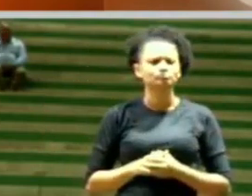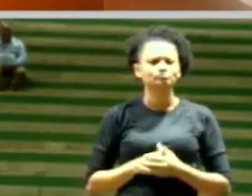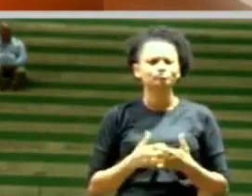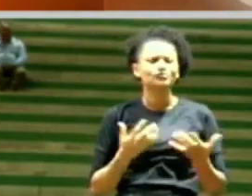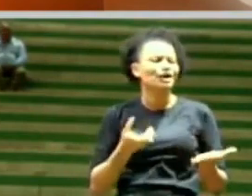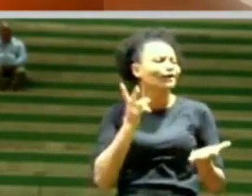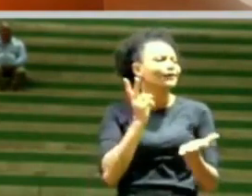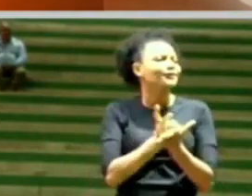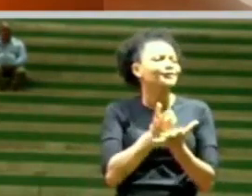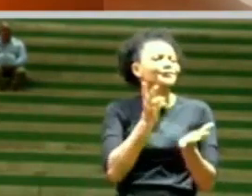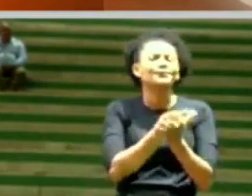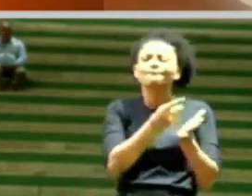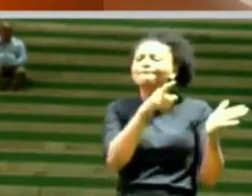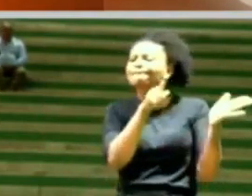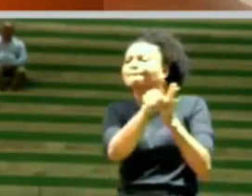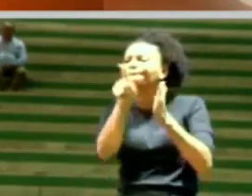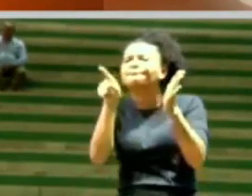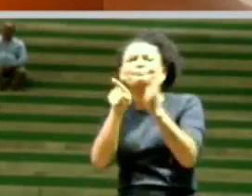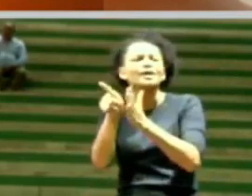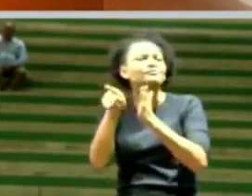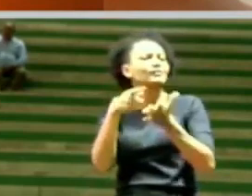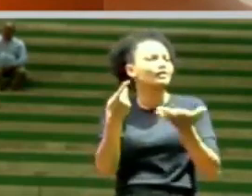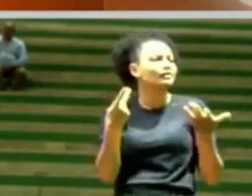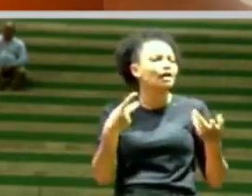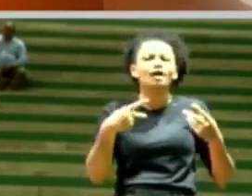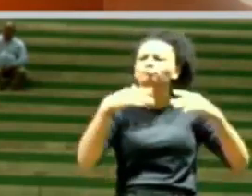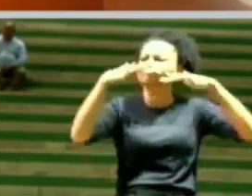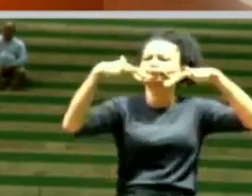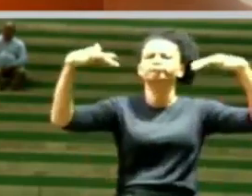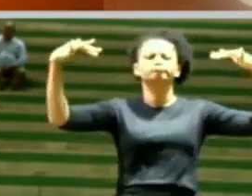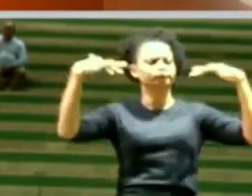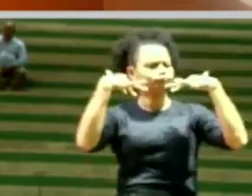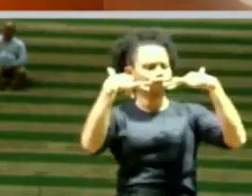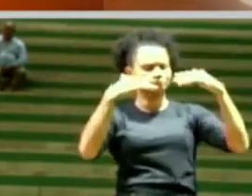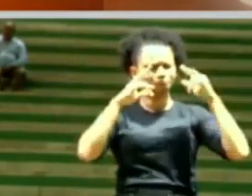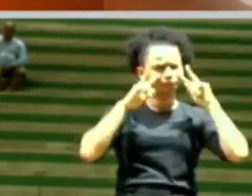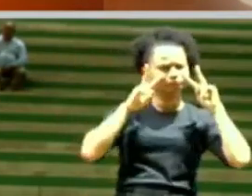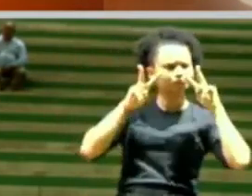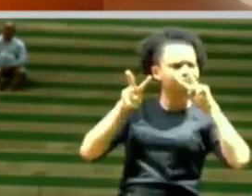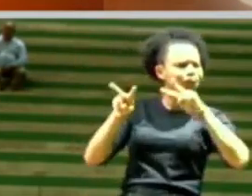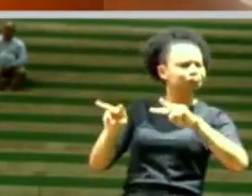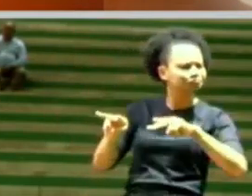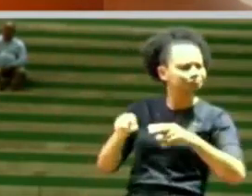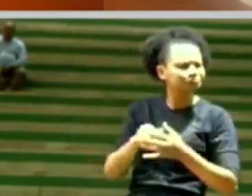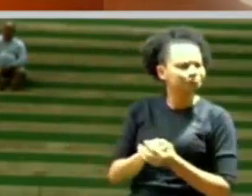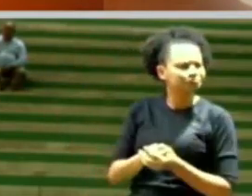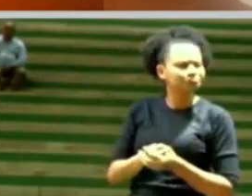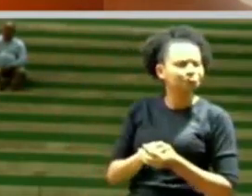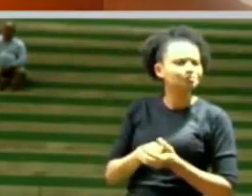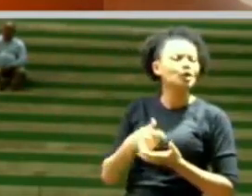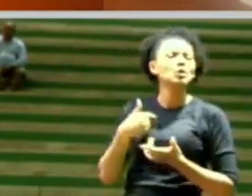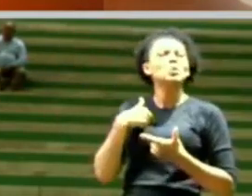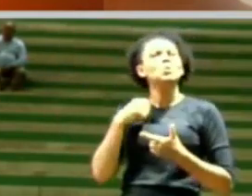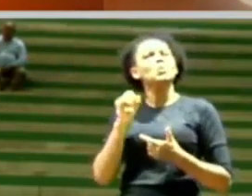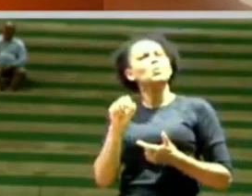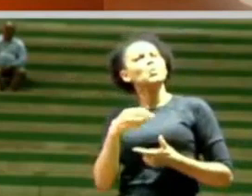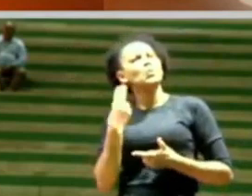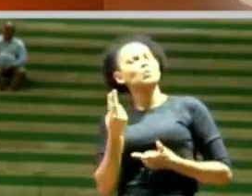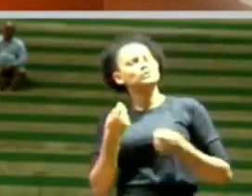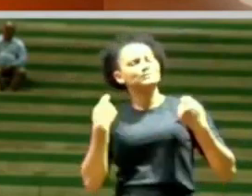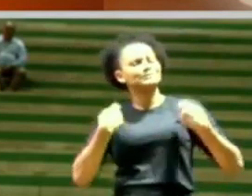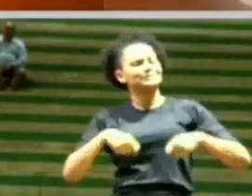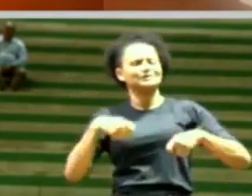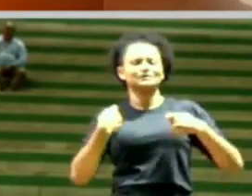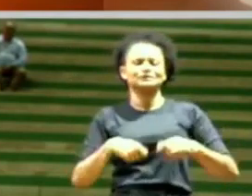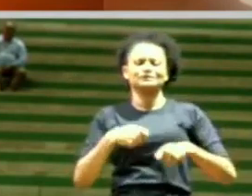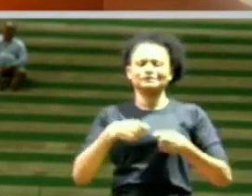E eu continuo perguntando nesse ginásio: estamos vendo ou estamos precisando de um